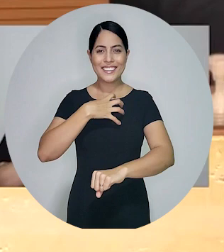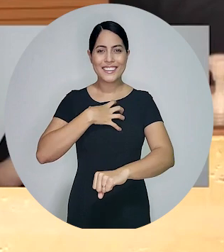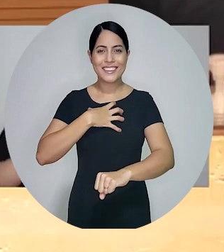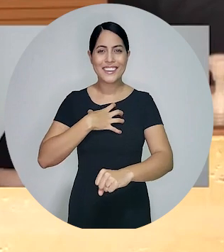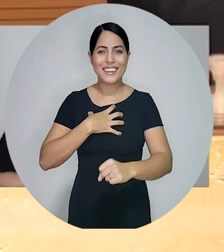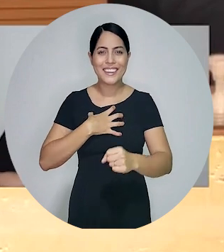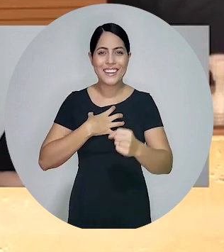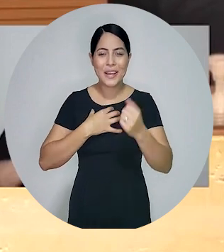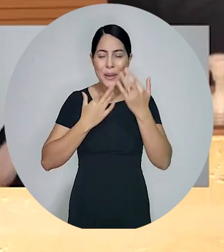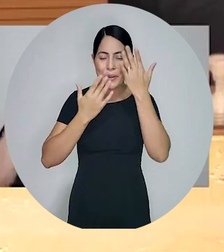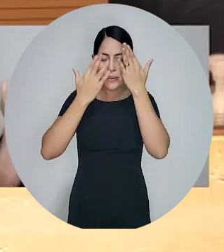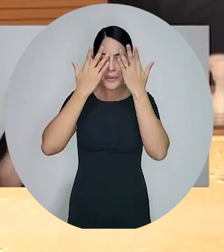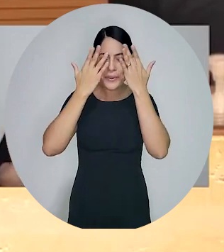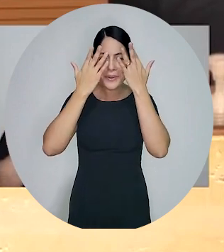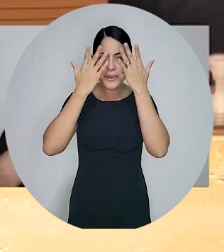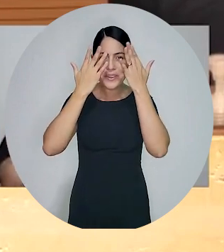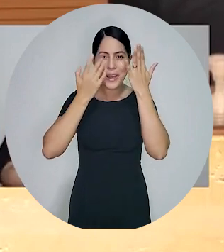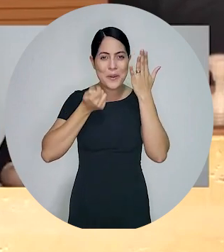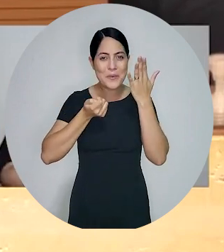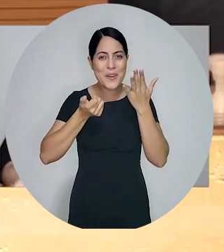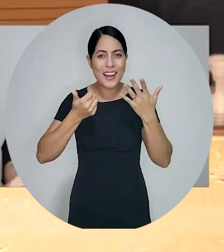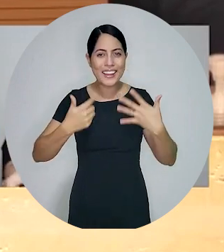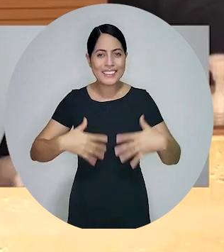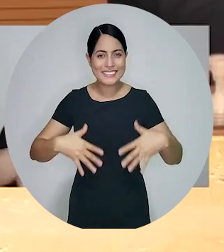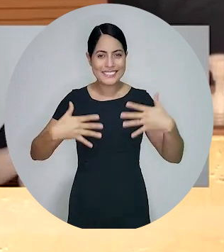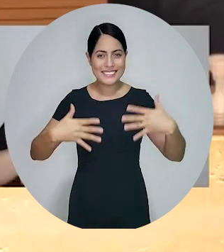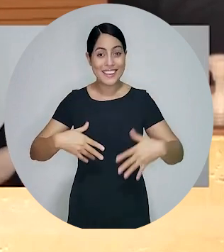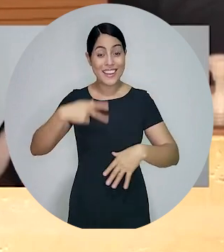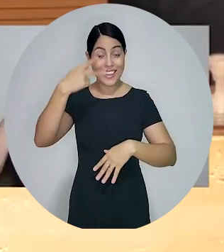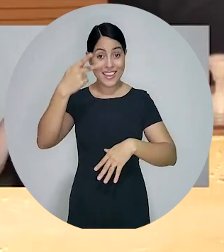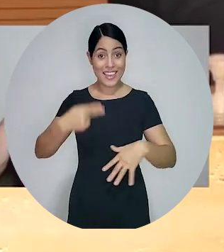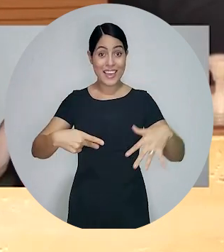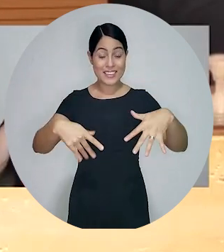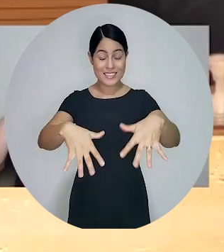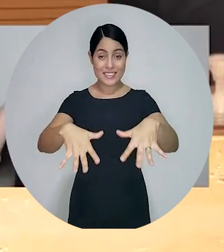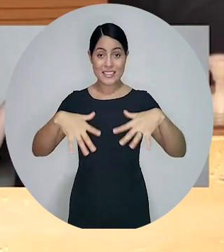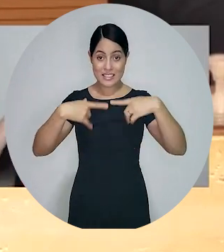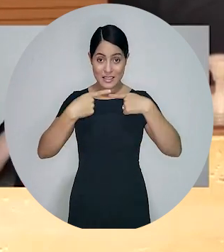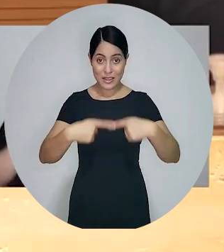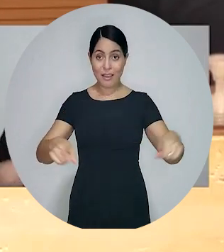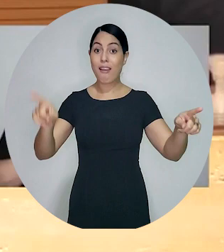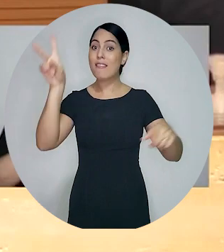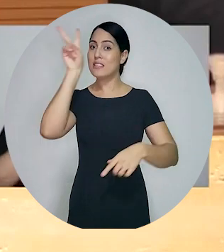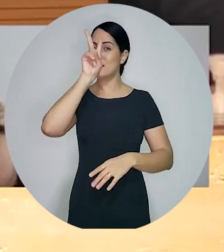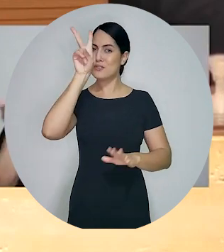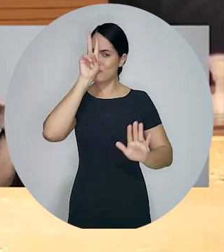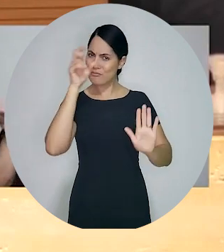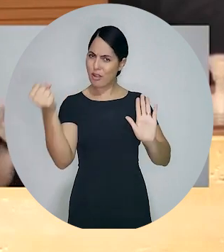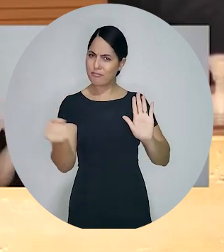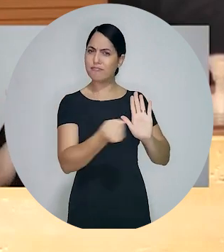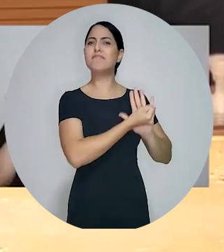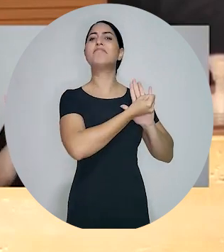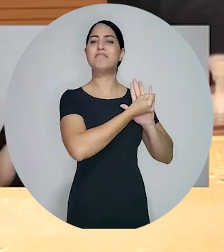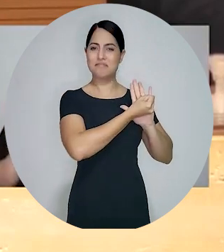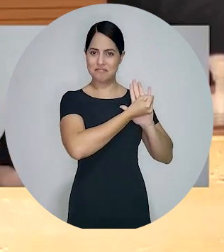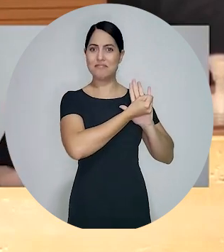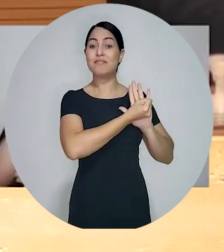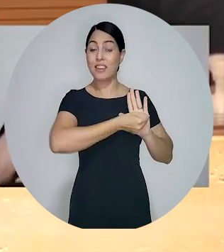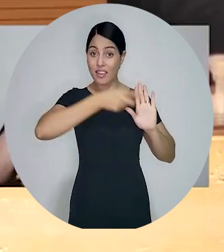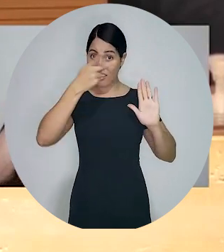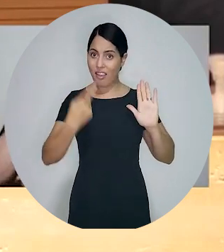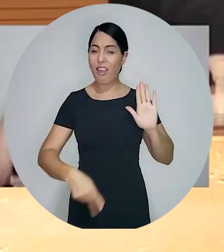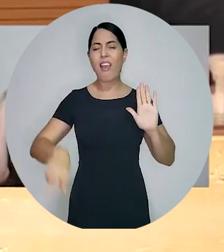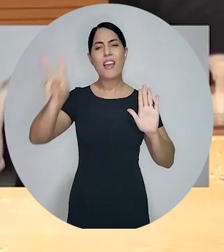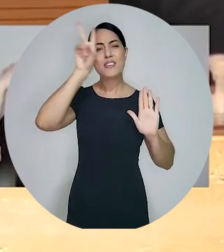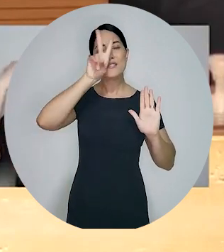me transborda pelos olhos que eu abro essa sessão que é histórica. Ela é